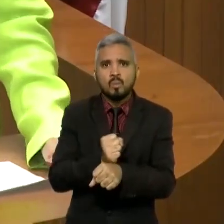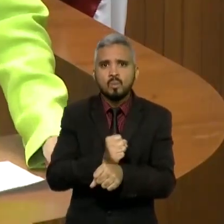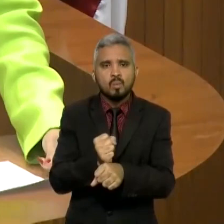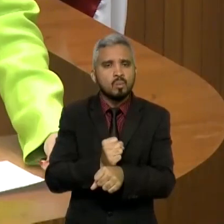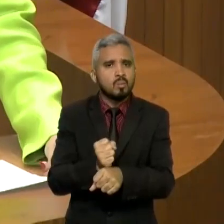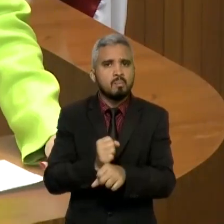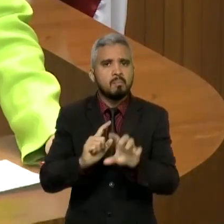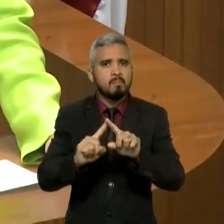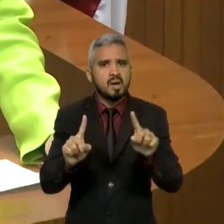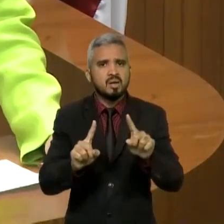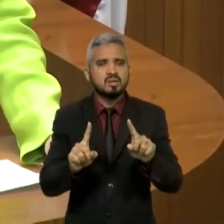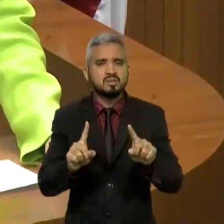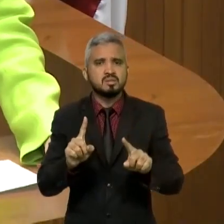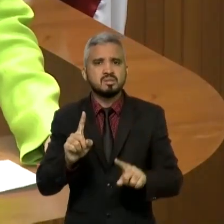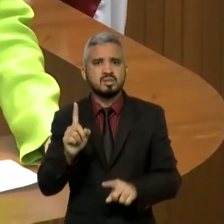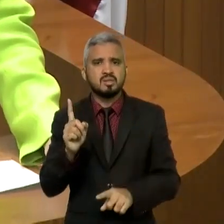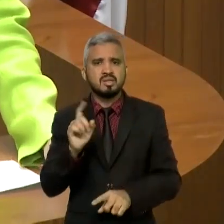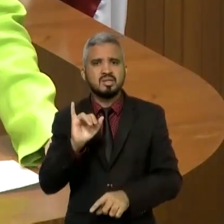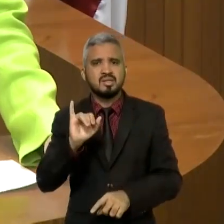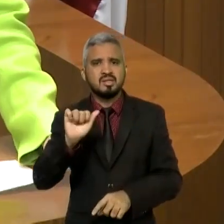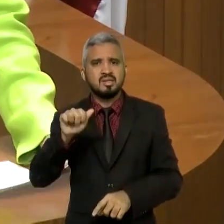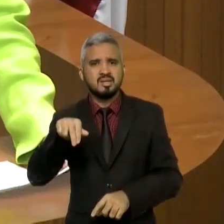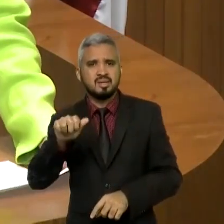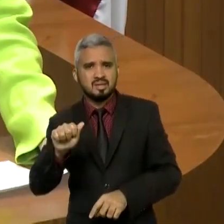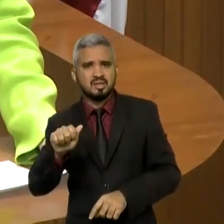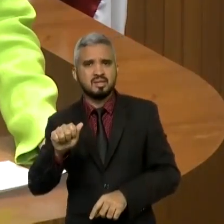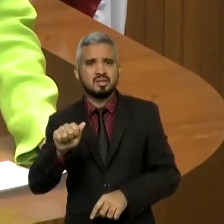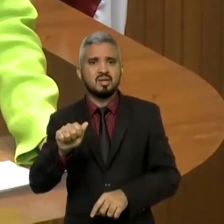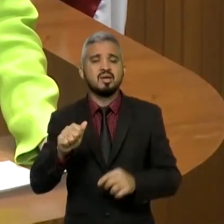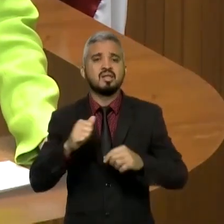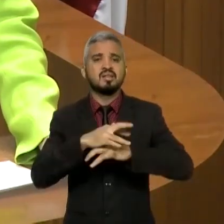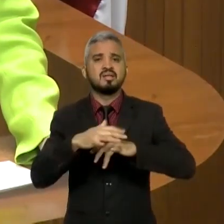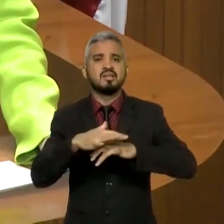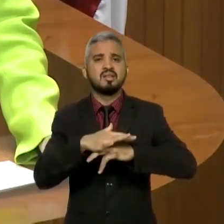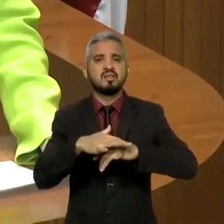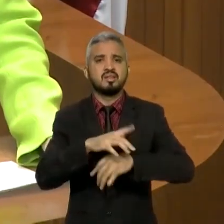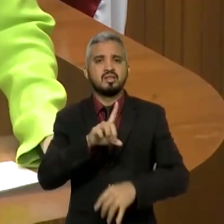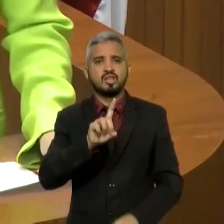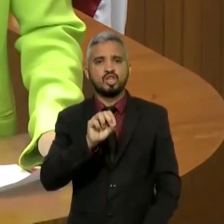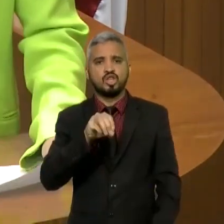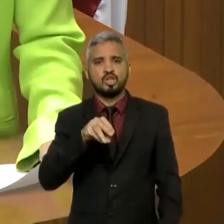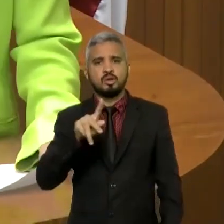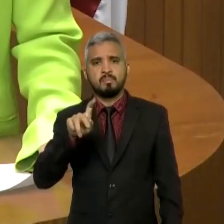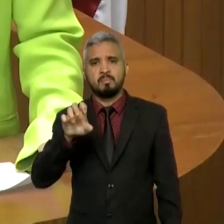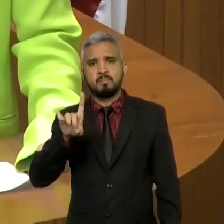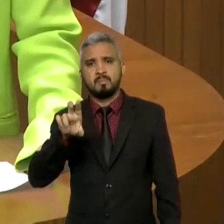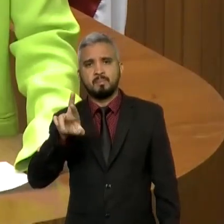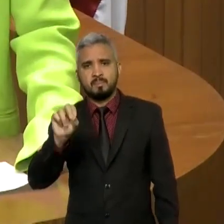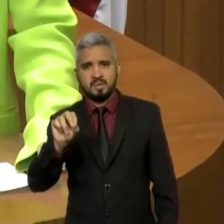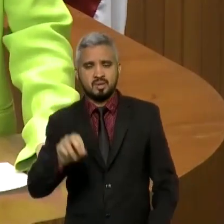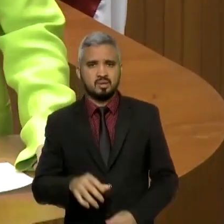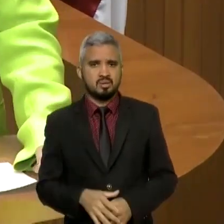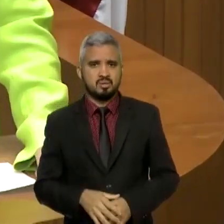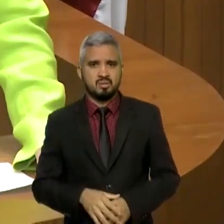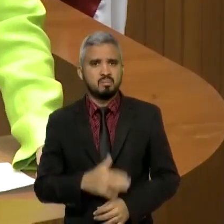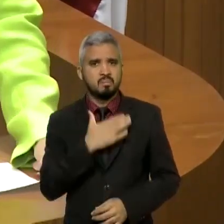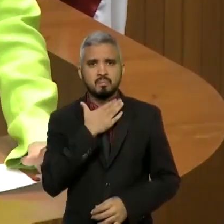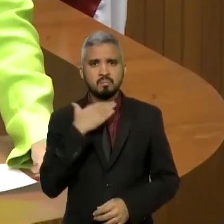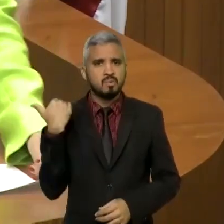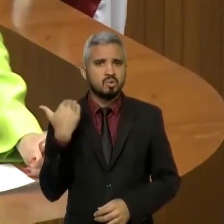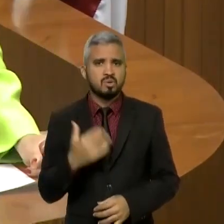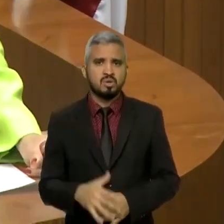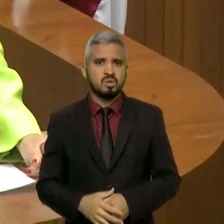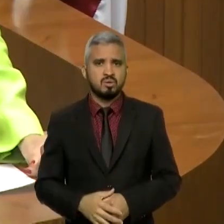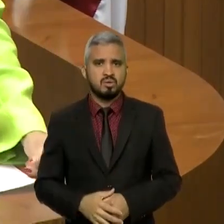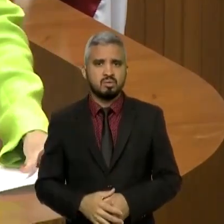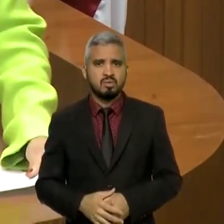no estado e repudiou decisão judicial que colocou em liberdade um acusado de um feminicídio ocorrido na cidade de